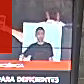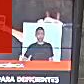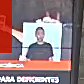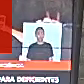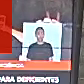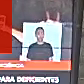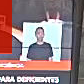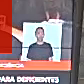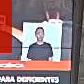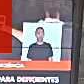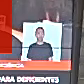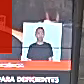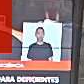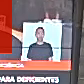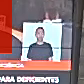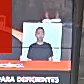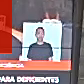muito